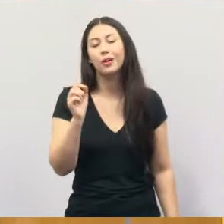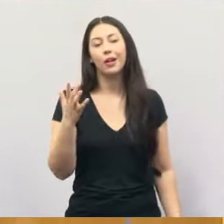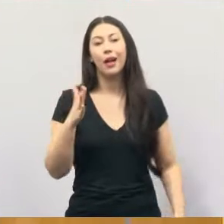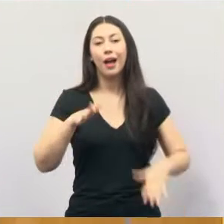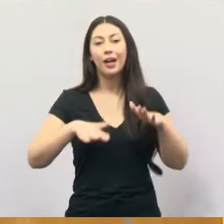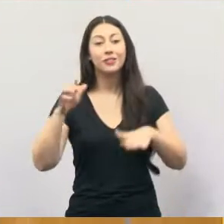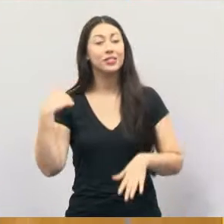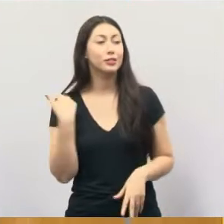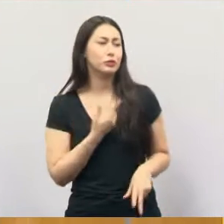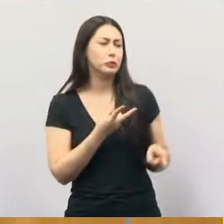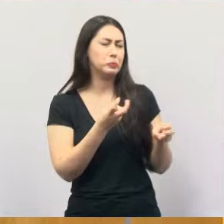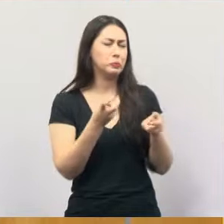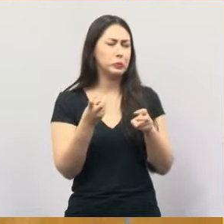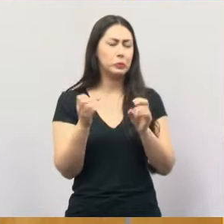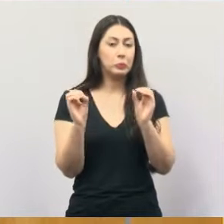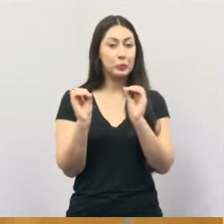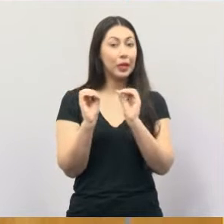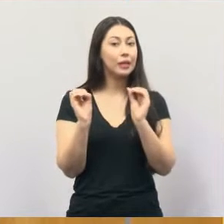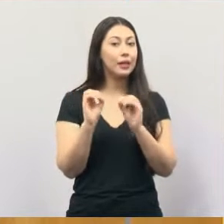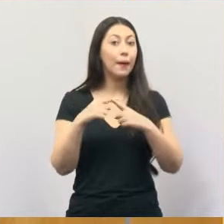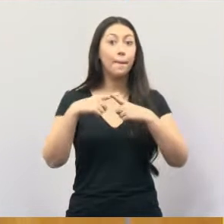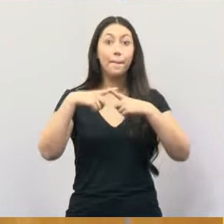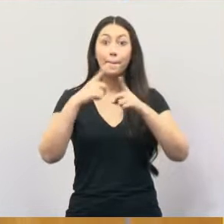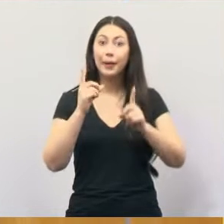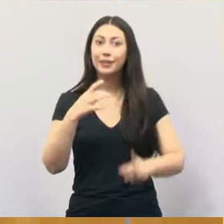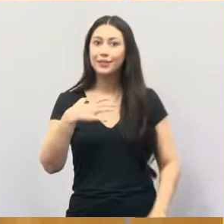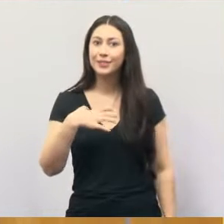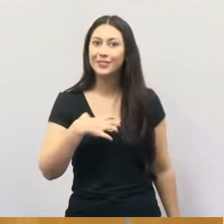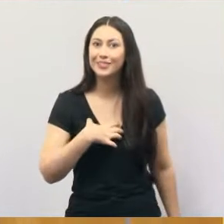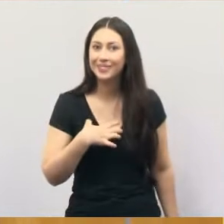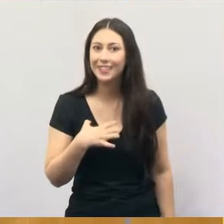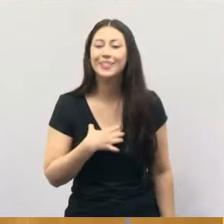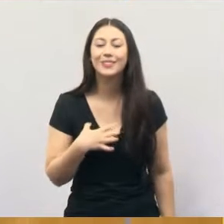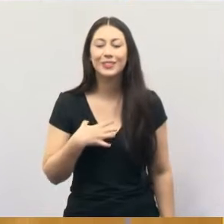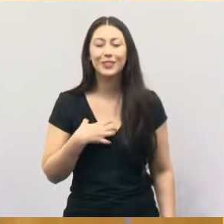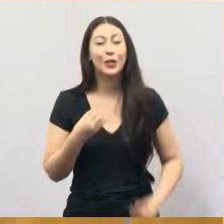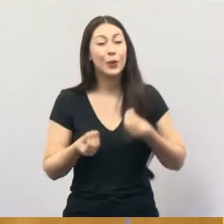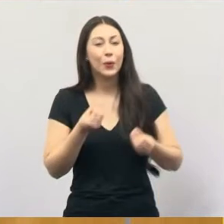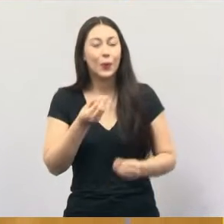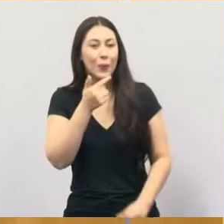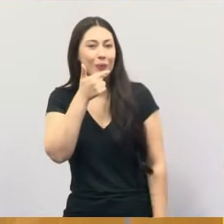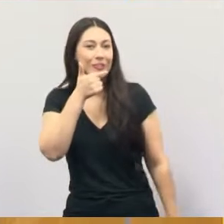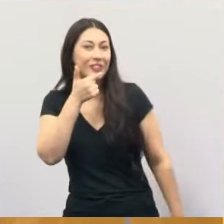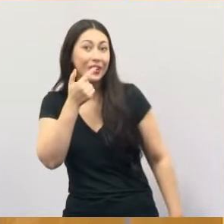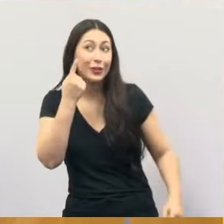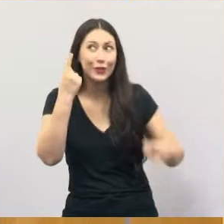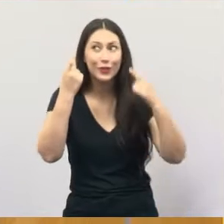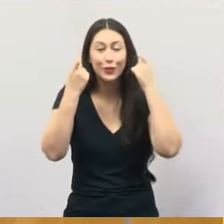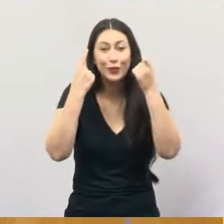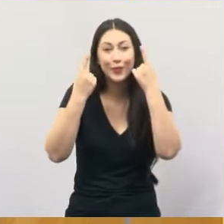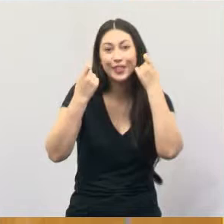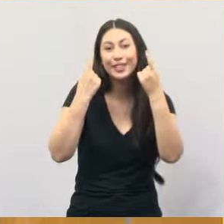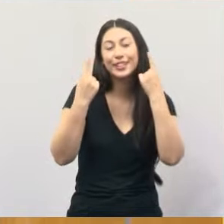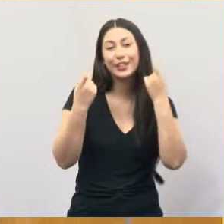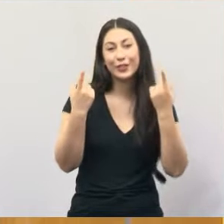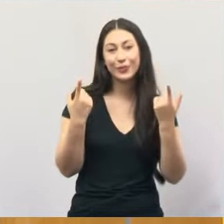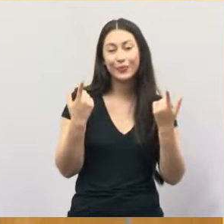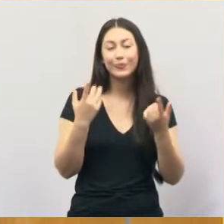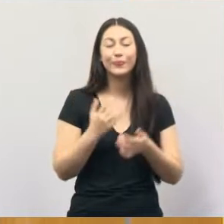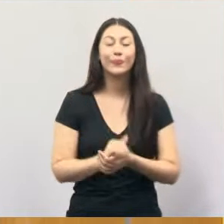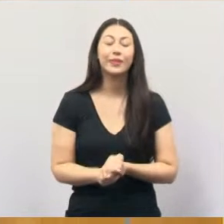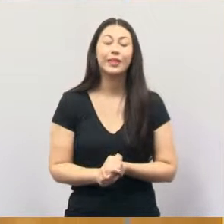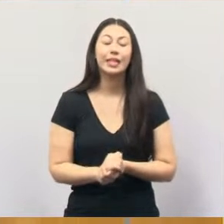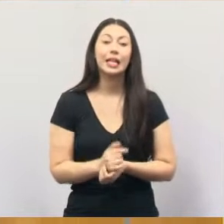é imperceptível, mas ela é sentida, com um sorriso, com uma expressão. Então,